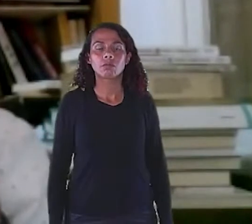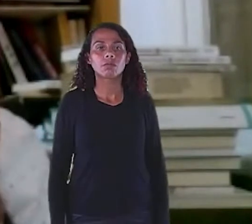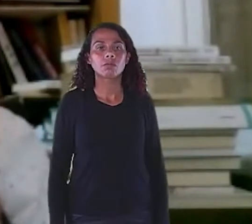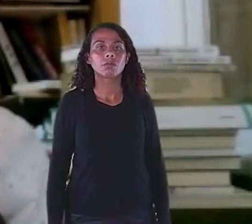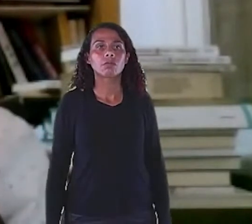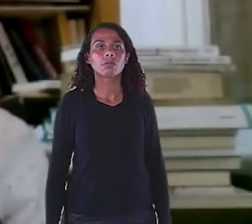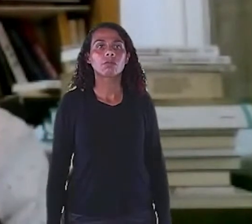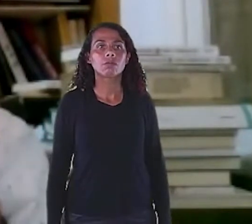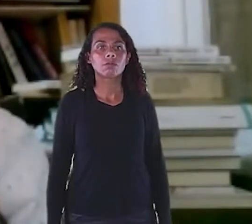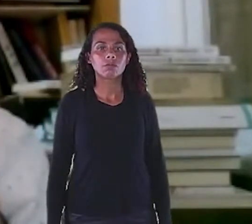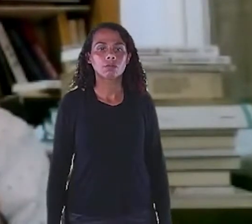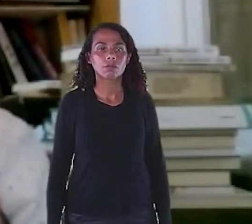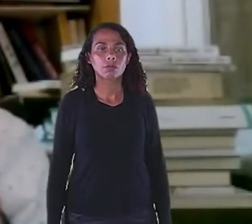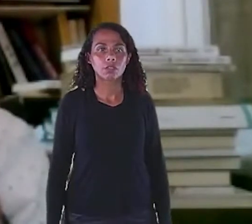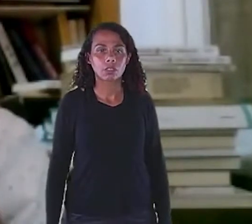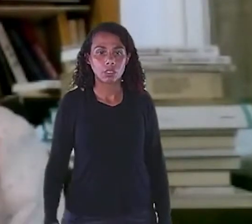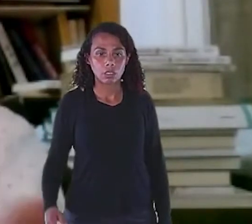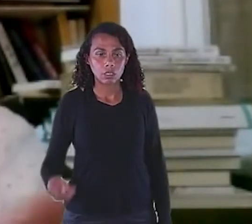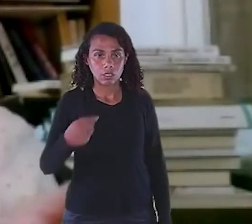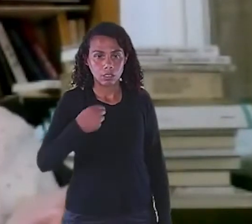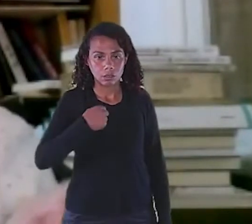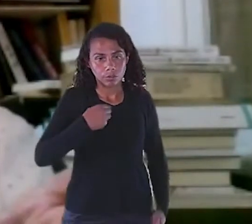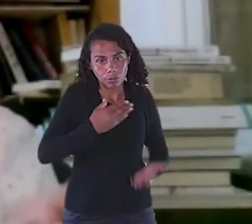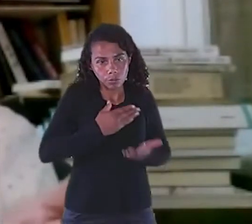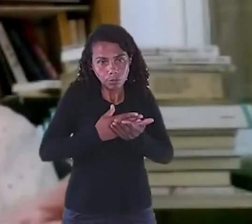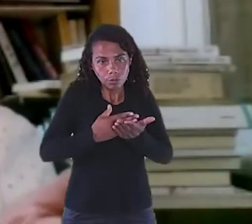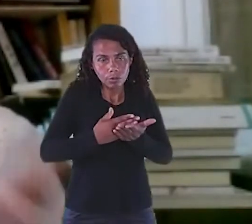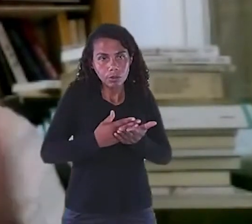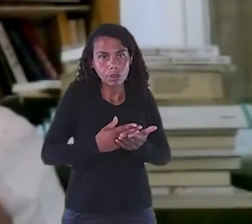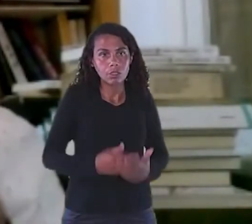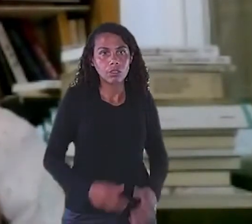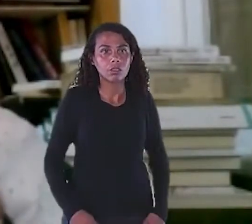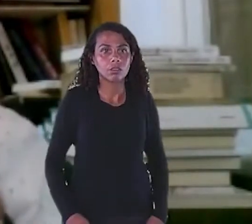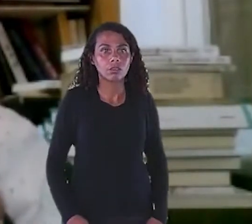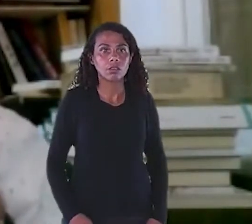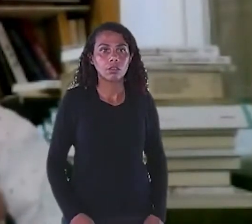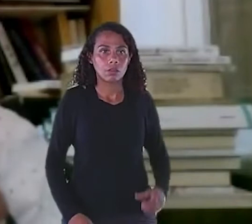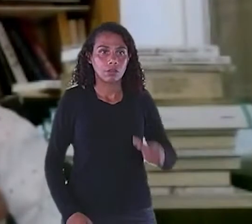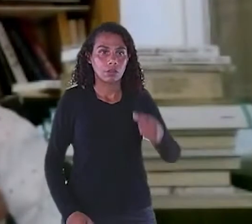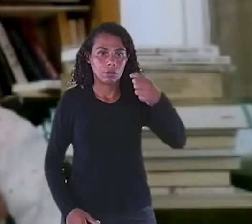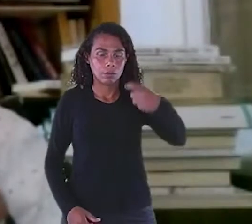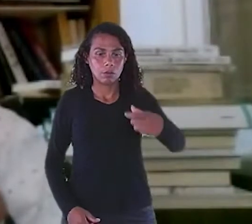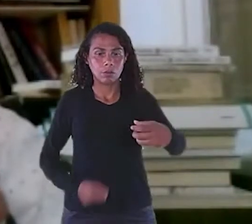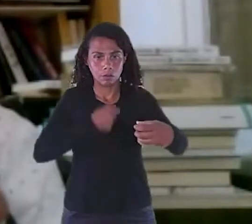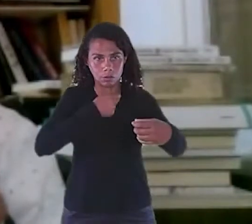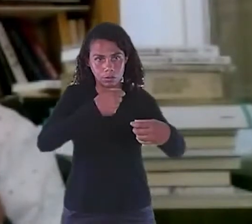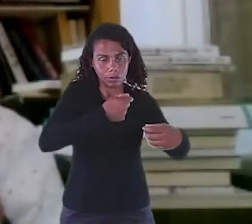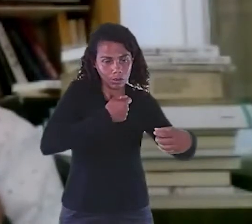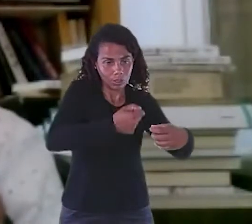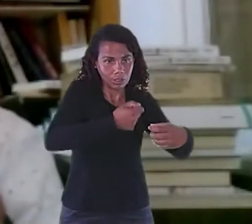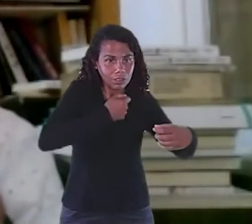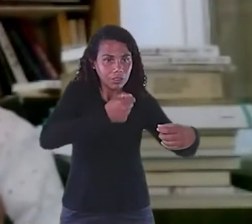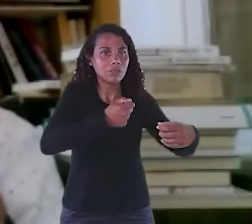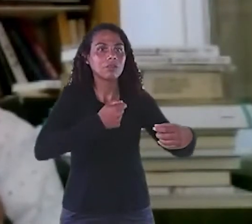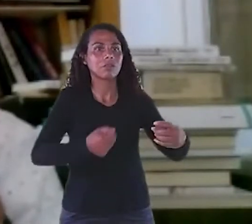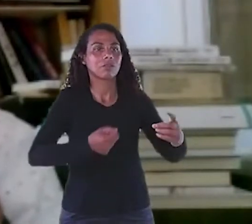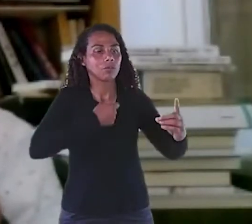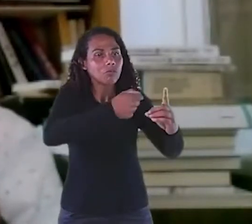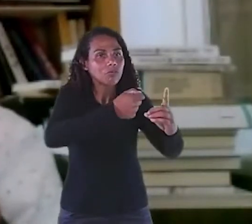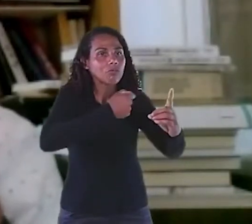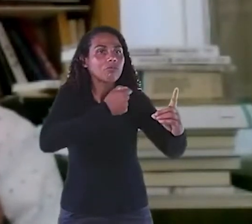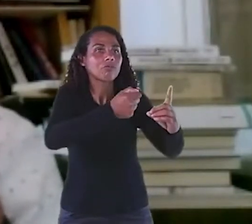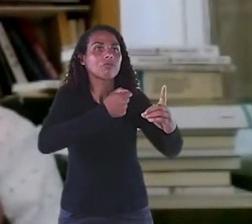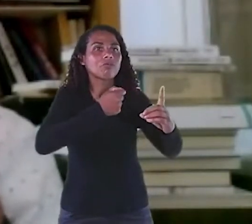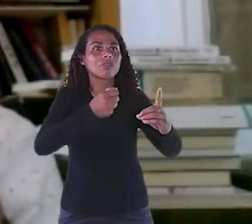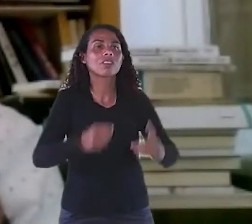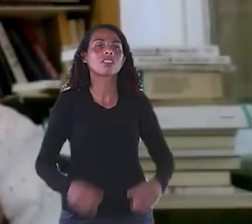Mas eu fiz entrevistas ali. Tem, aliás, nesse espalhador de passarinhos, tem um relato que eu chamo de meu